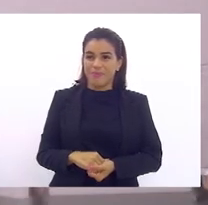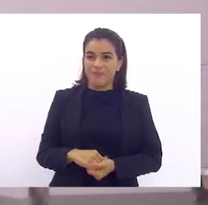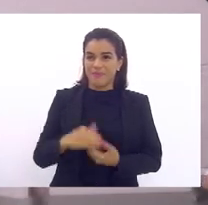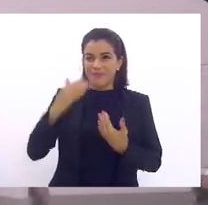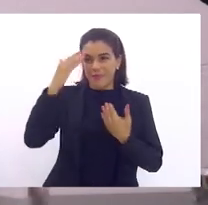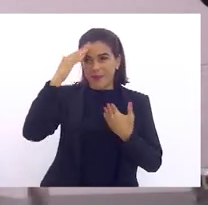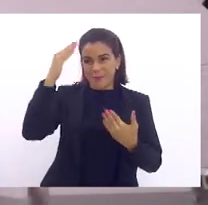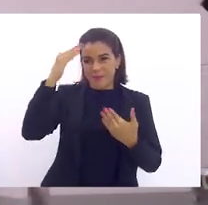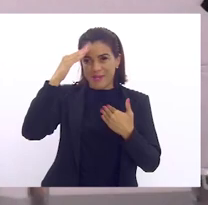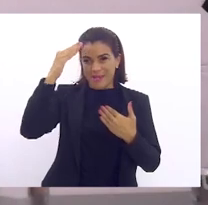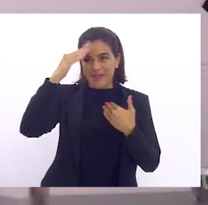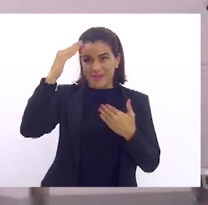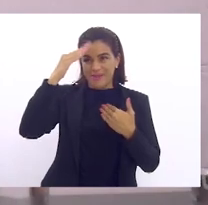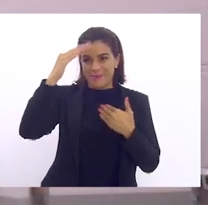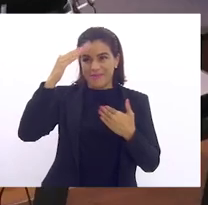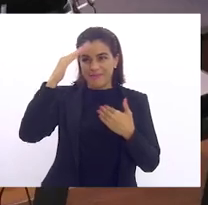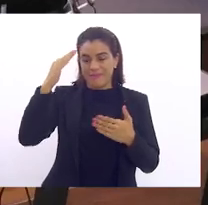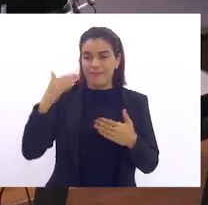obrigada